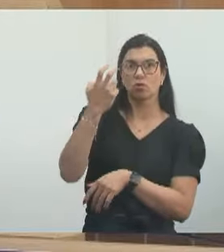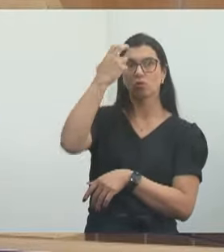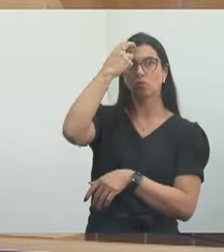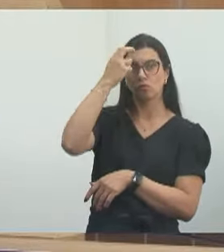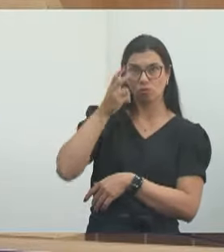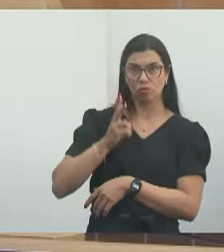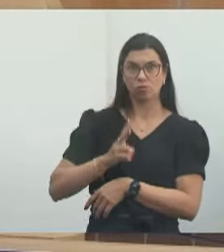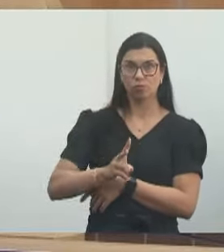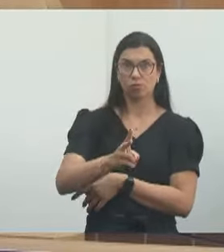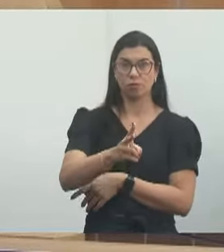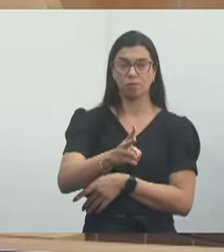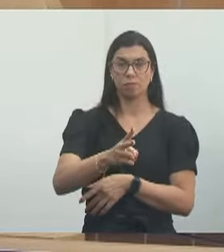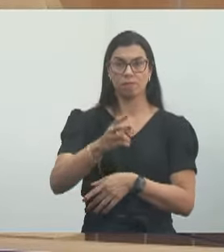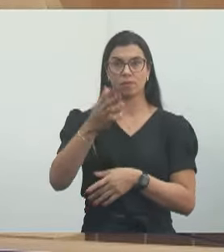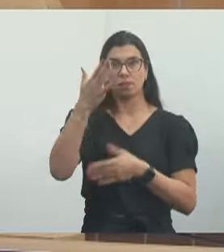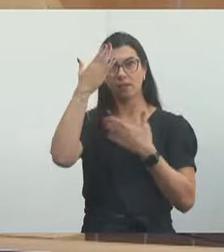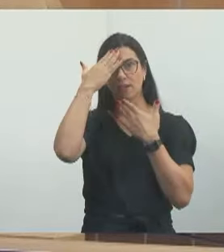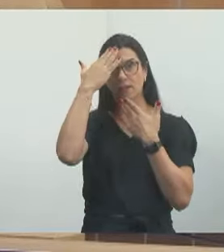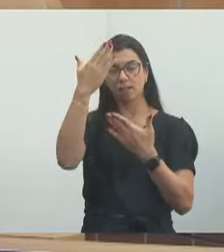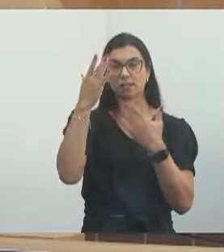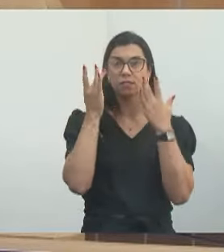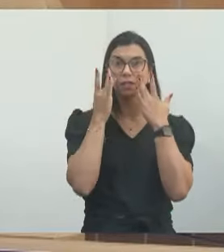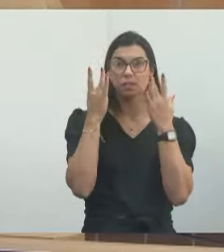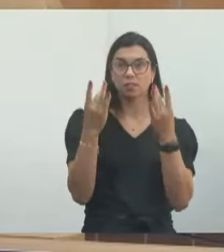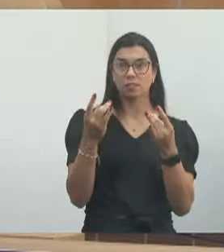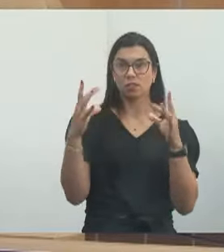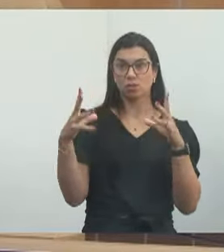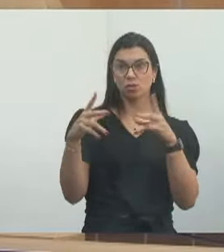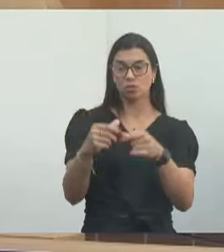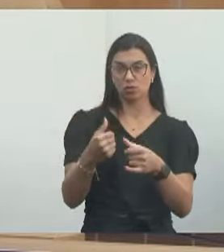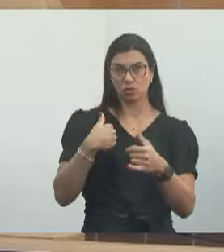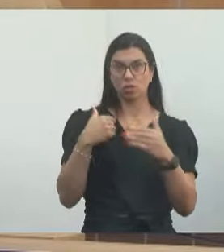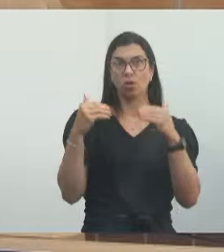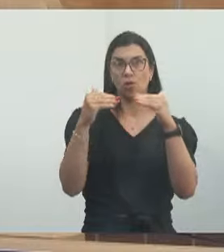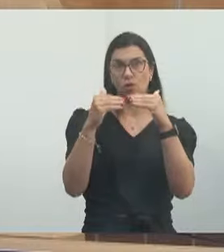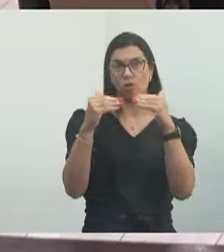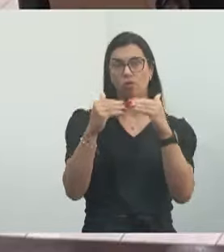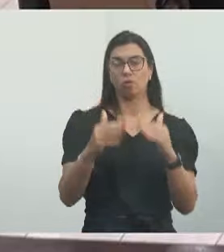Tá? Mas eu agradeço a atenção de todos, obviamente serei favorável.